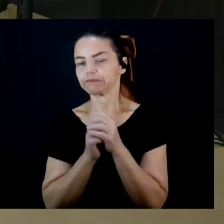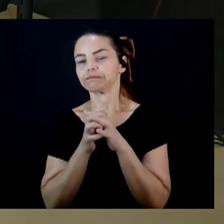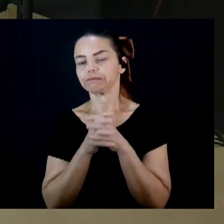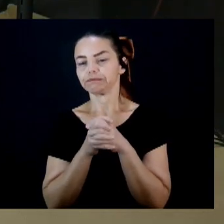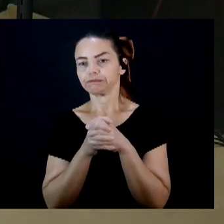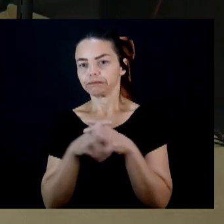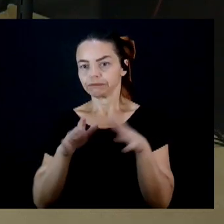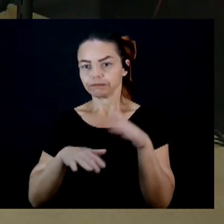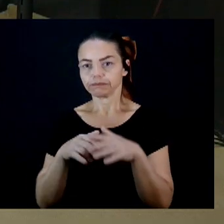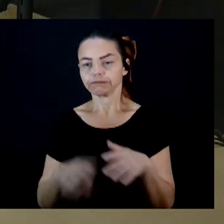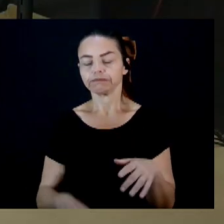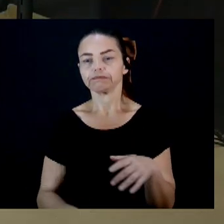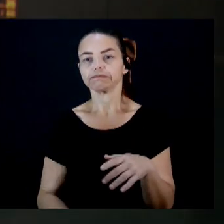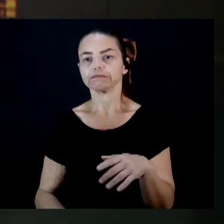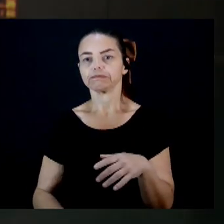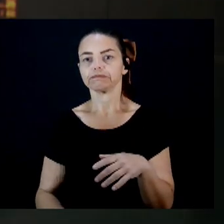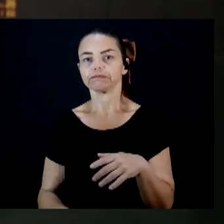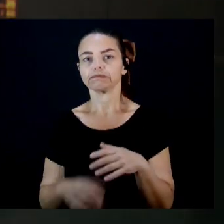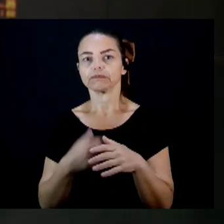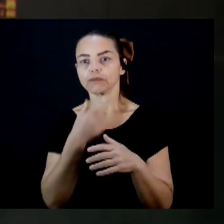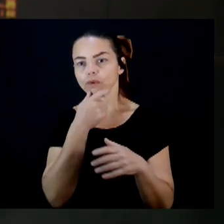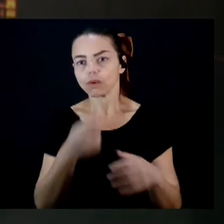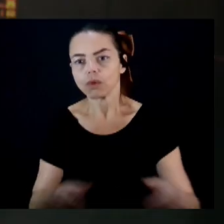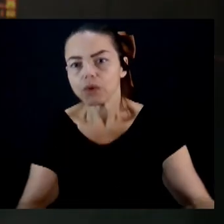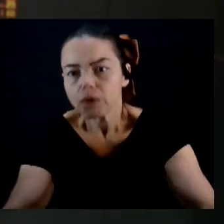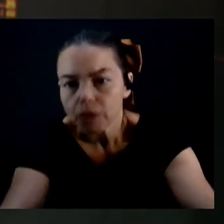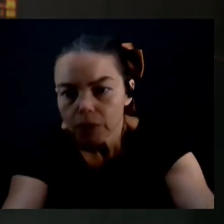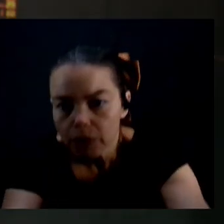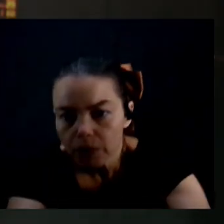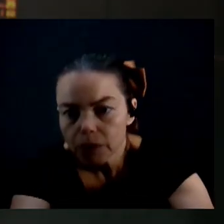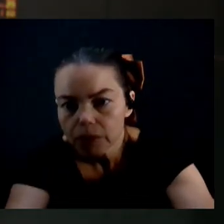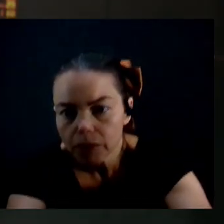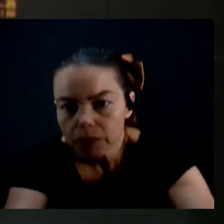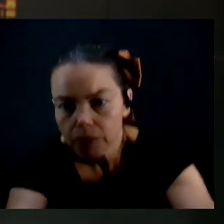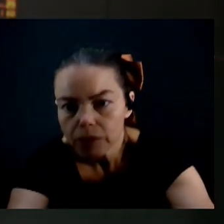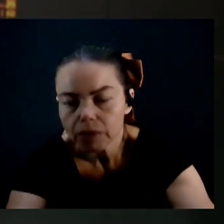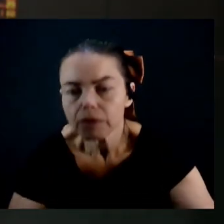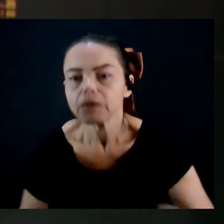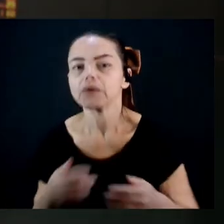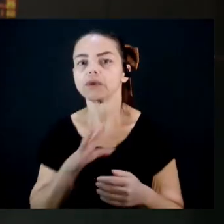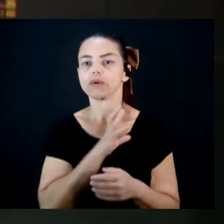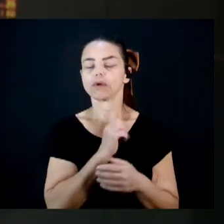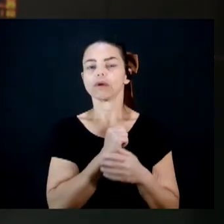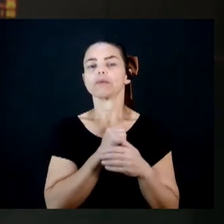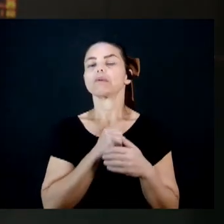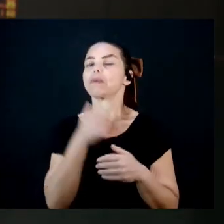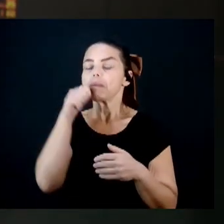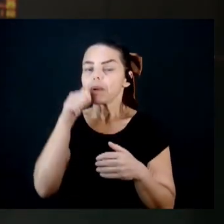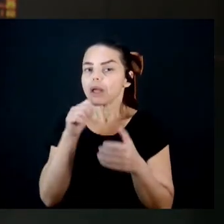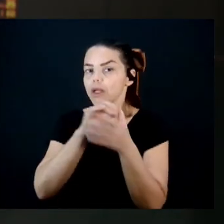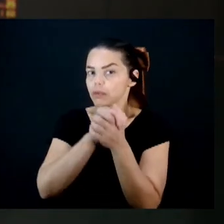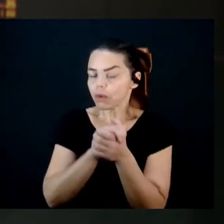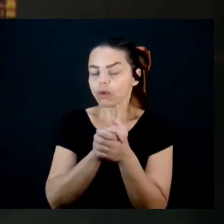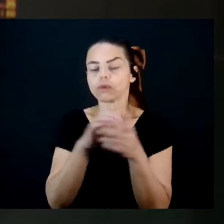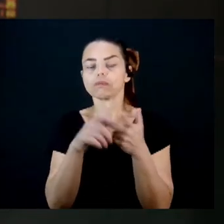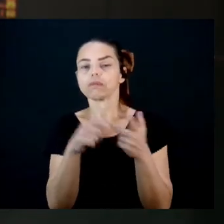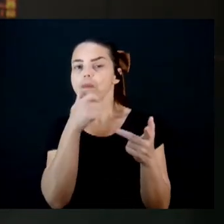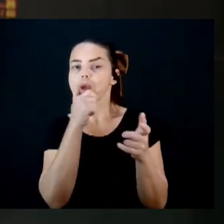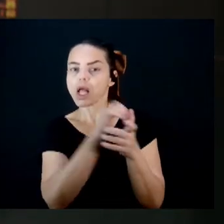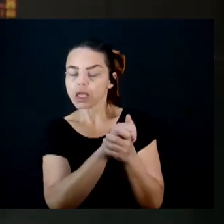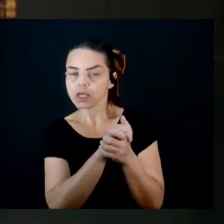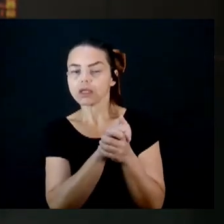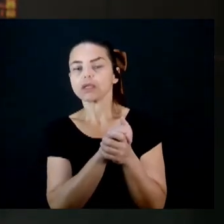até mesmo o homem ou a mulher chega e fala, poxa, eu amo meu parceiro, minha parceira, mas eu não tenho desejo sexual por